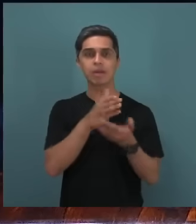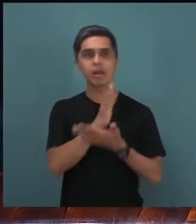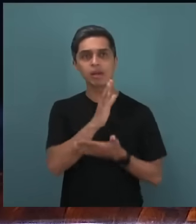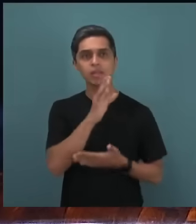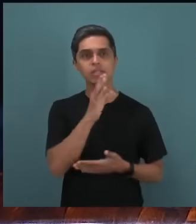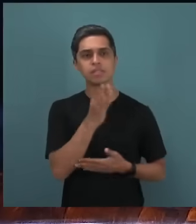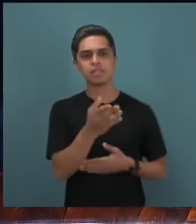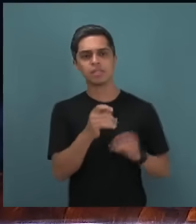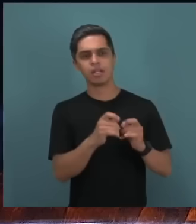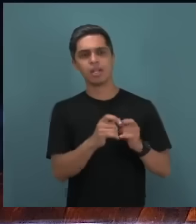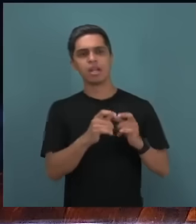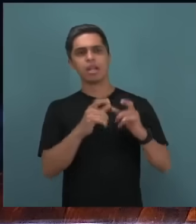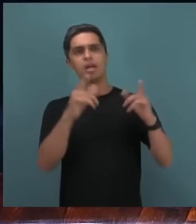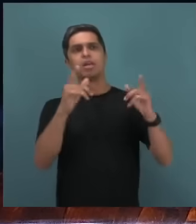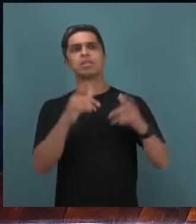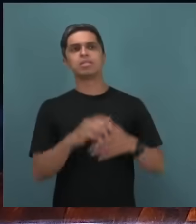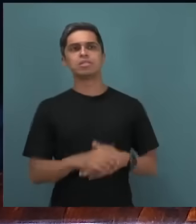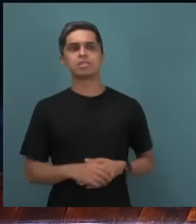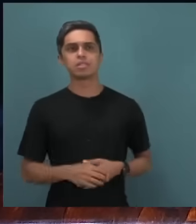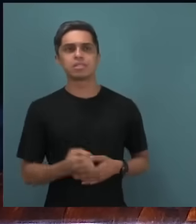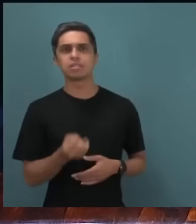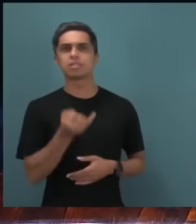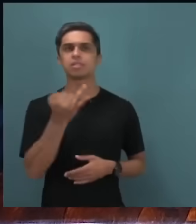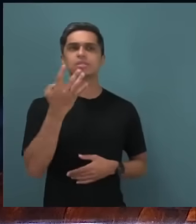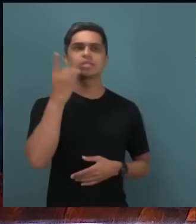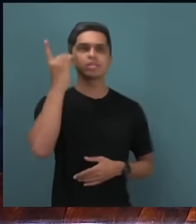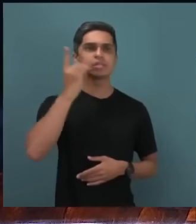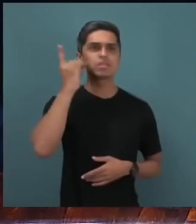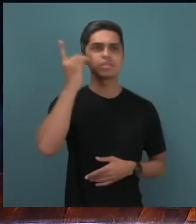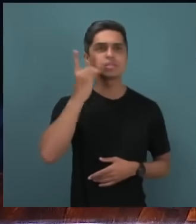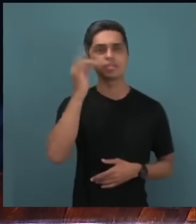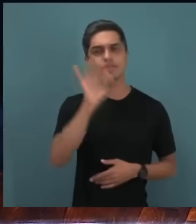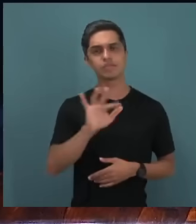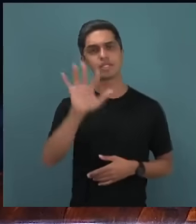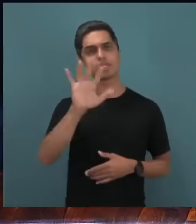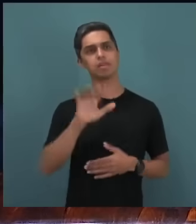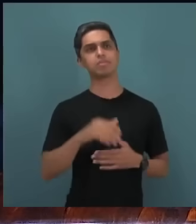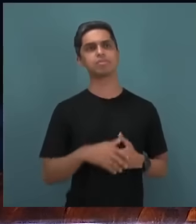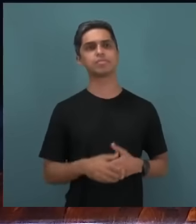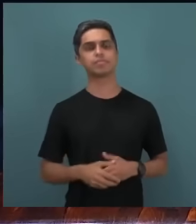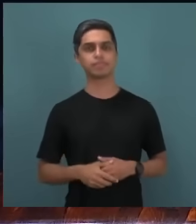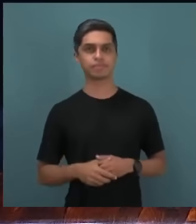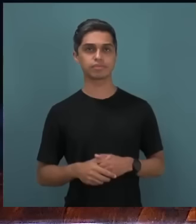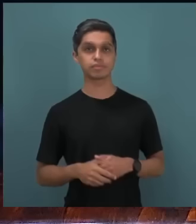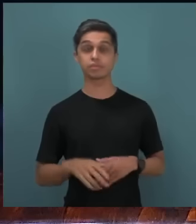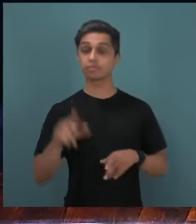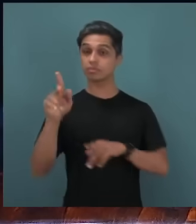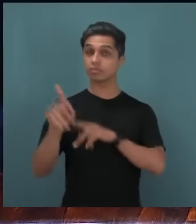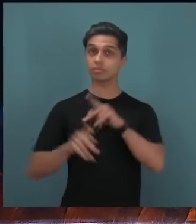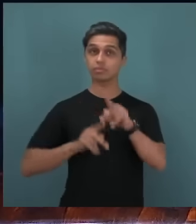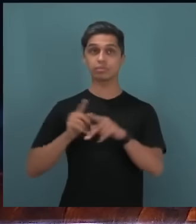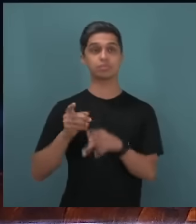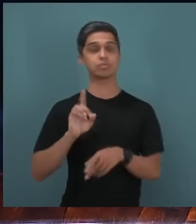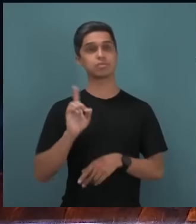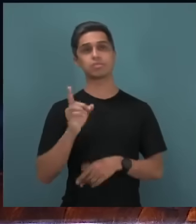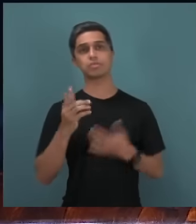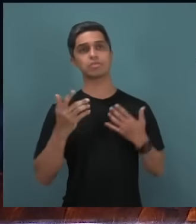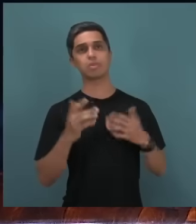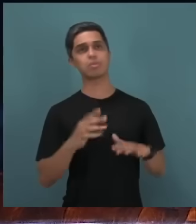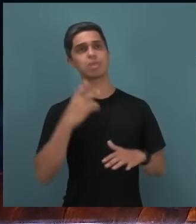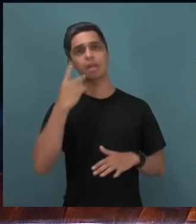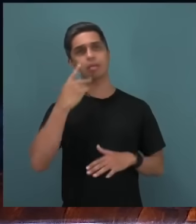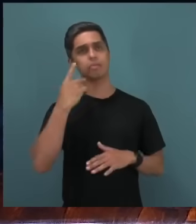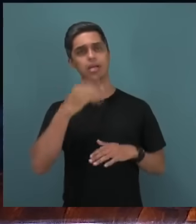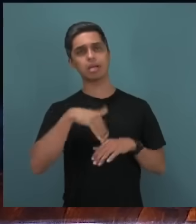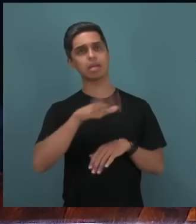o aumento do número de deputados federais. A população não pede mais